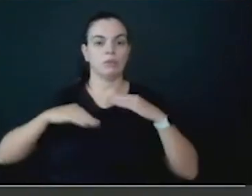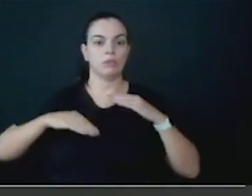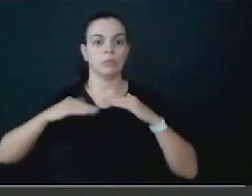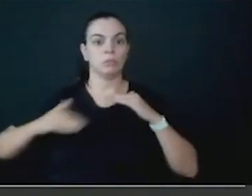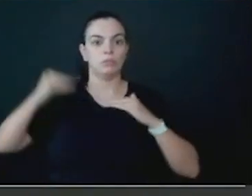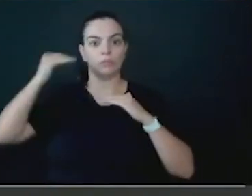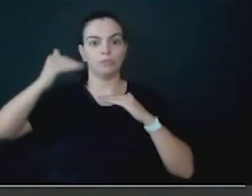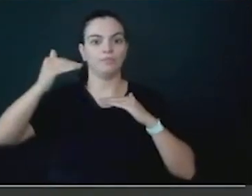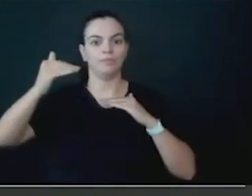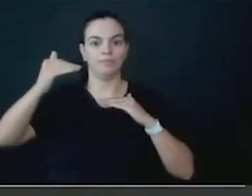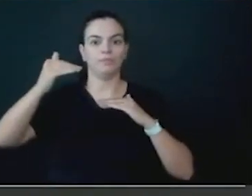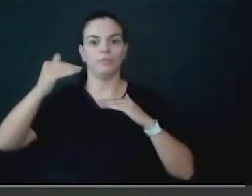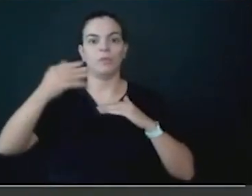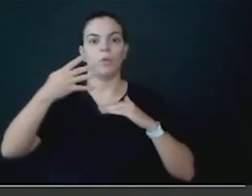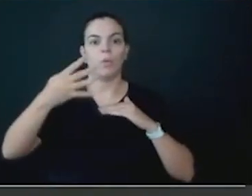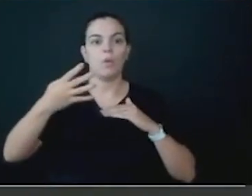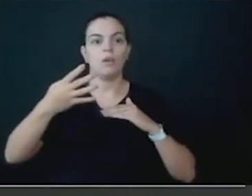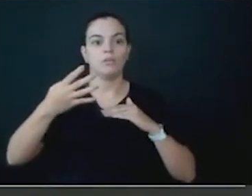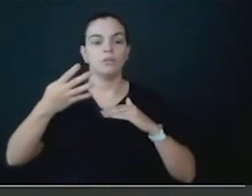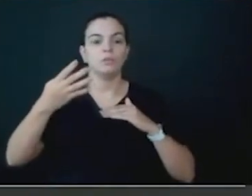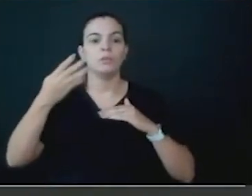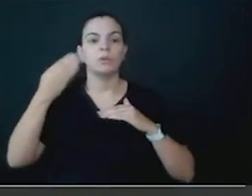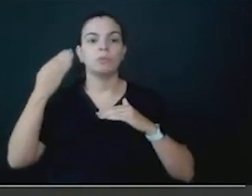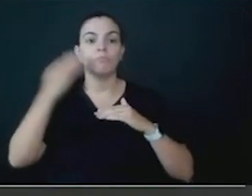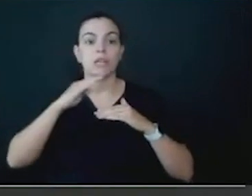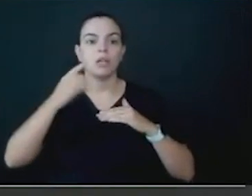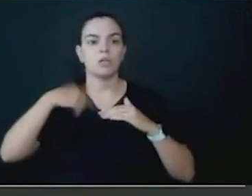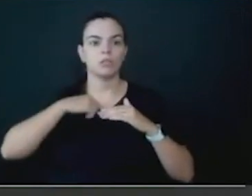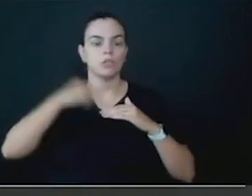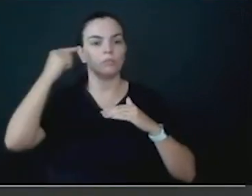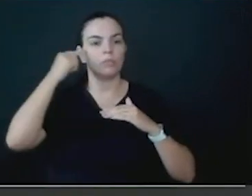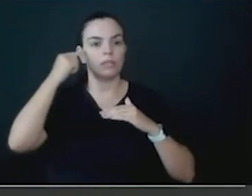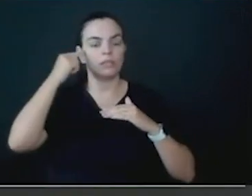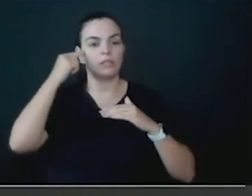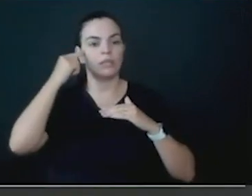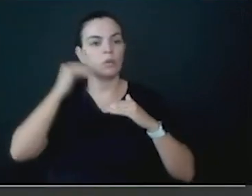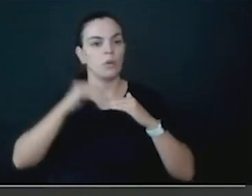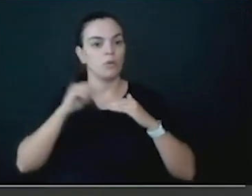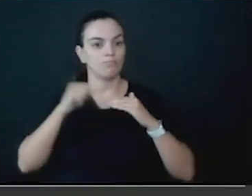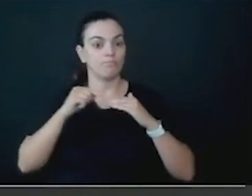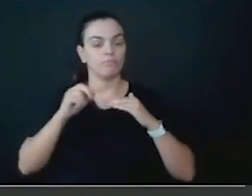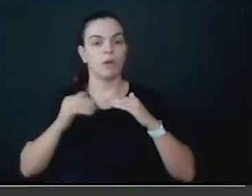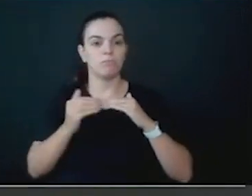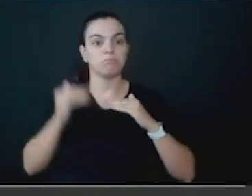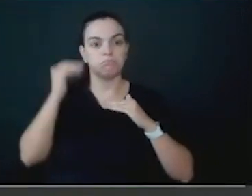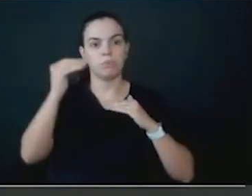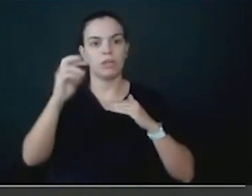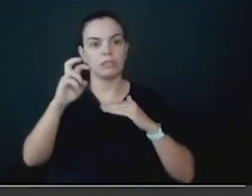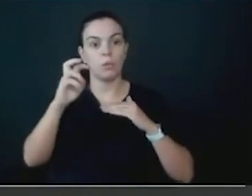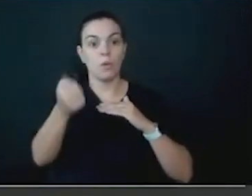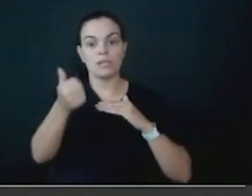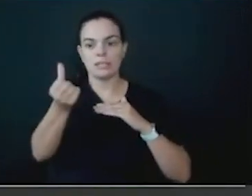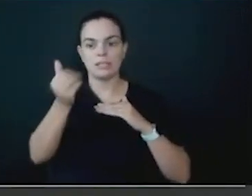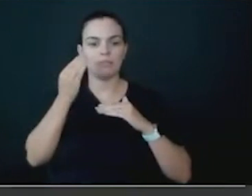pouco mais de 4 milhões que eram previstos, a gente já está quase com 6 milhões. Aumentar de 4 para 4,3 os